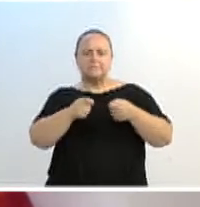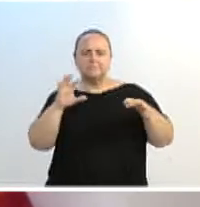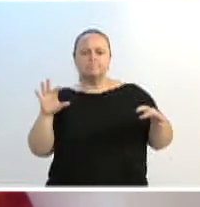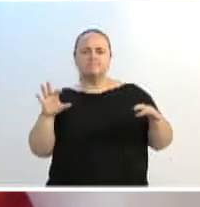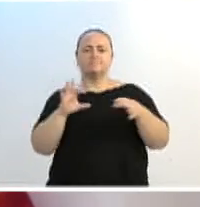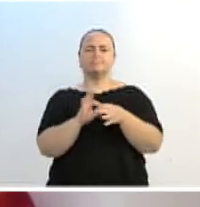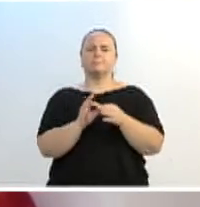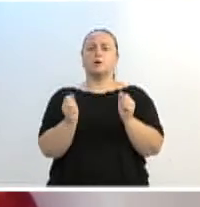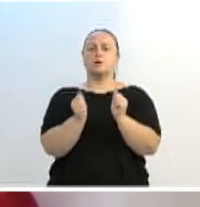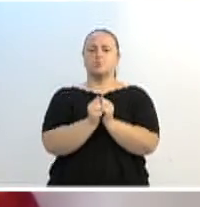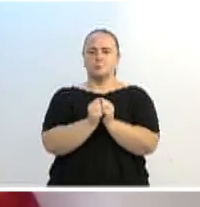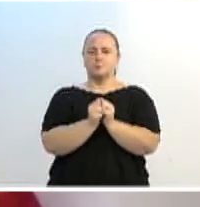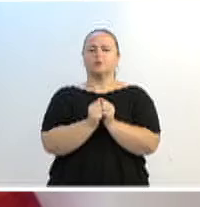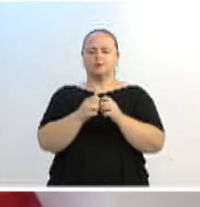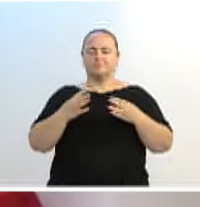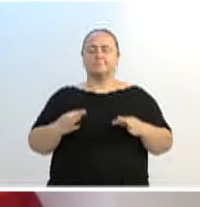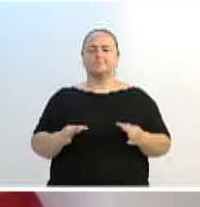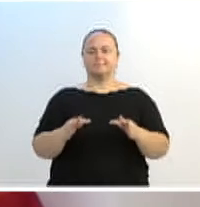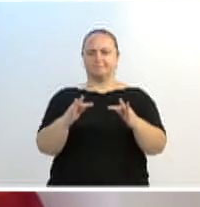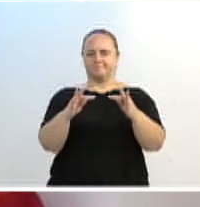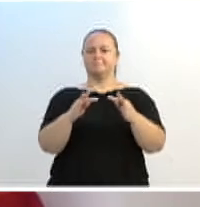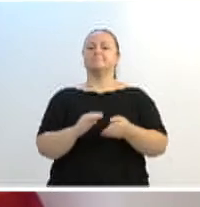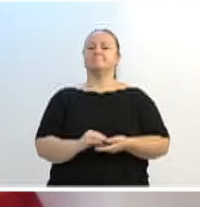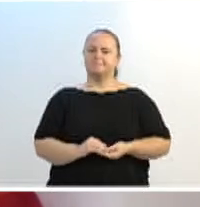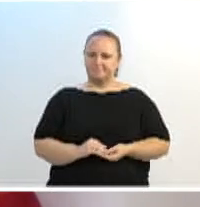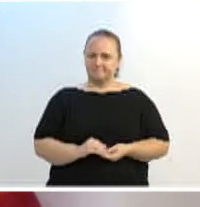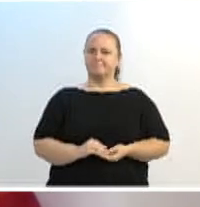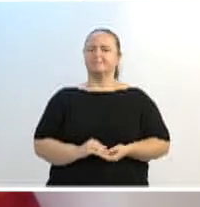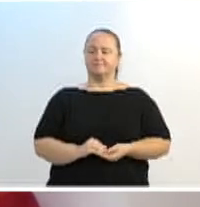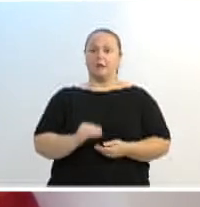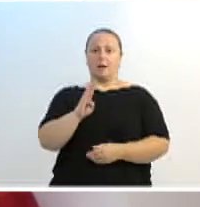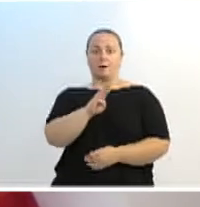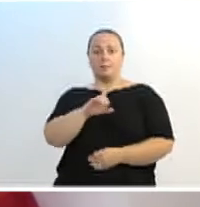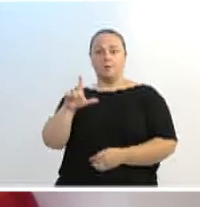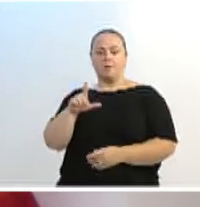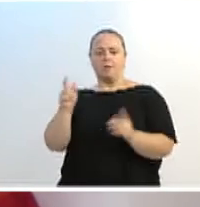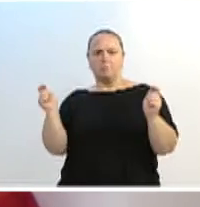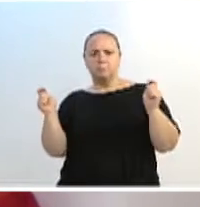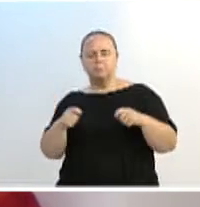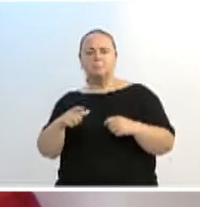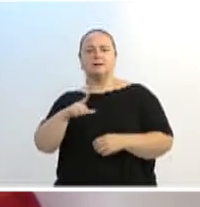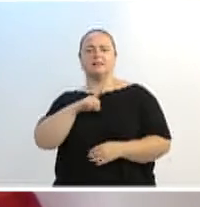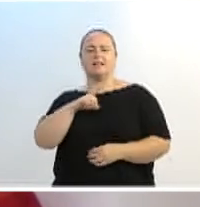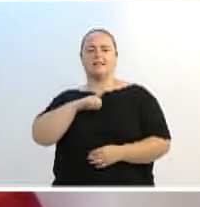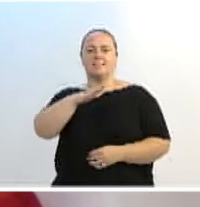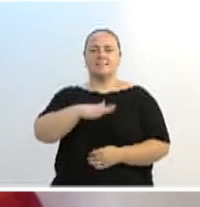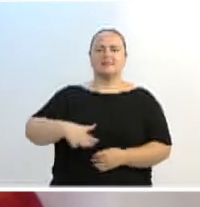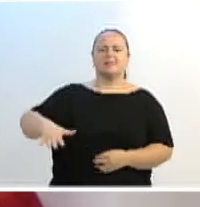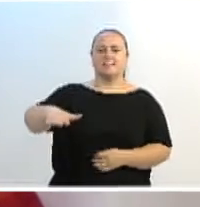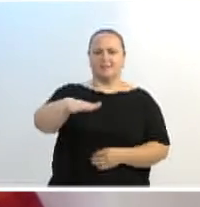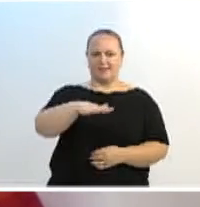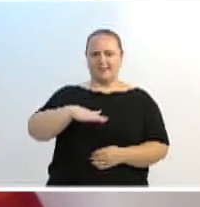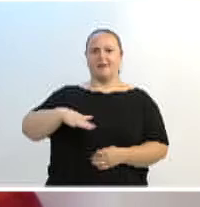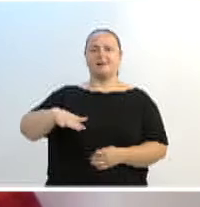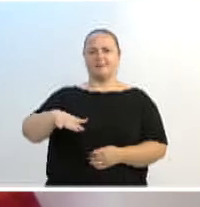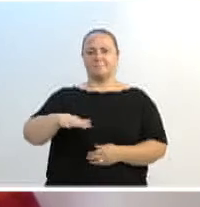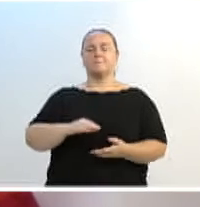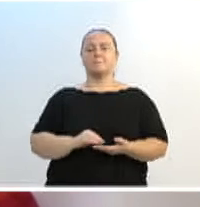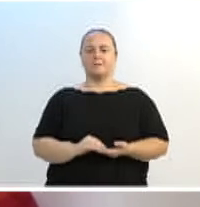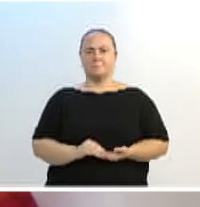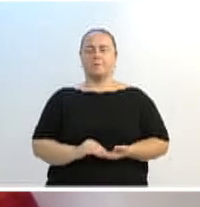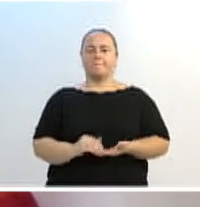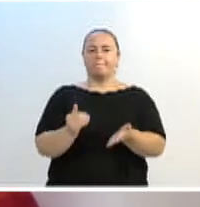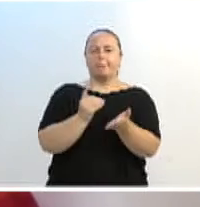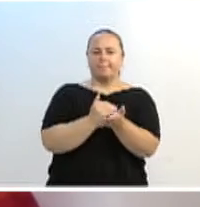passar pela questão tecnológica. Blumenau tem um grande potencial nesse sentido. Nós entramos aqui semana passada com um projeto